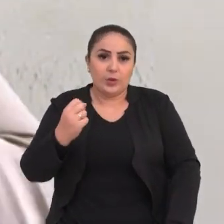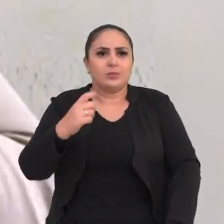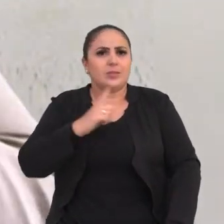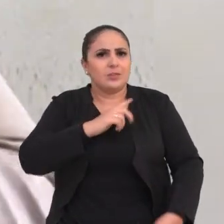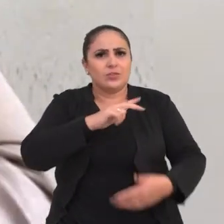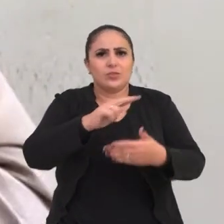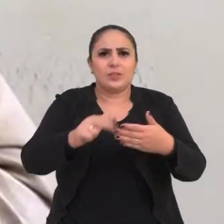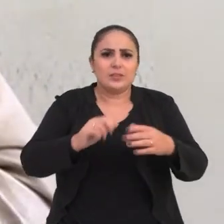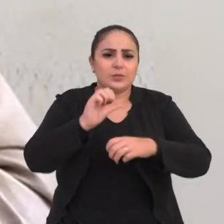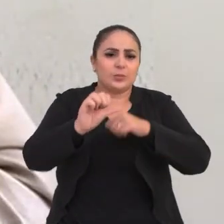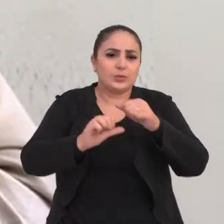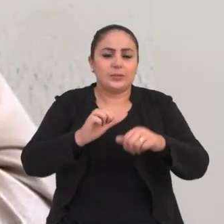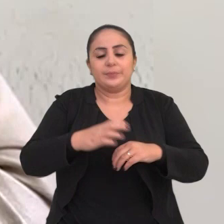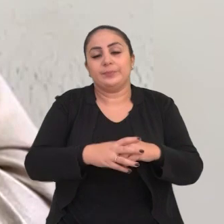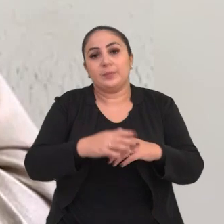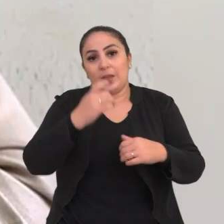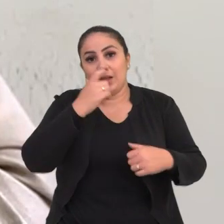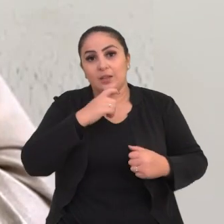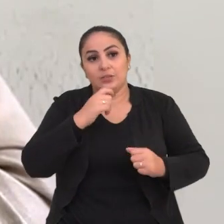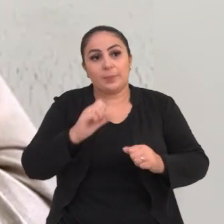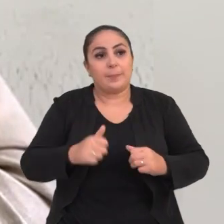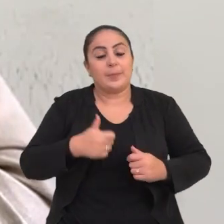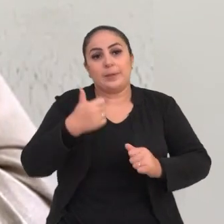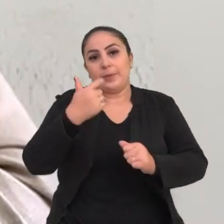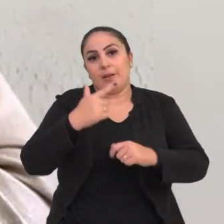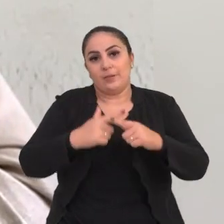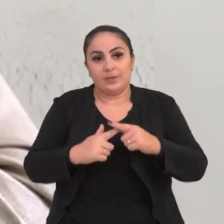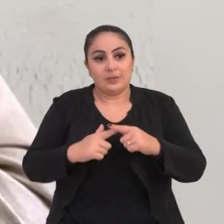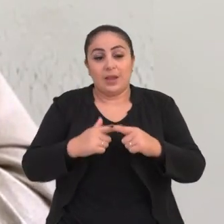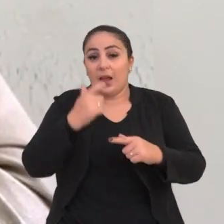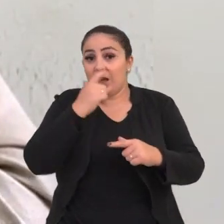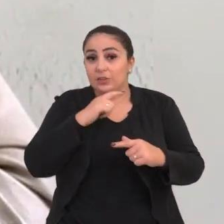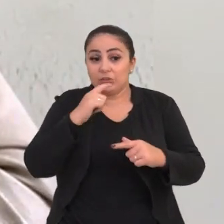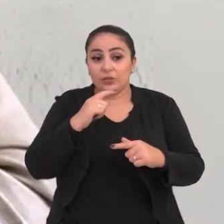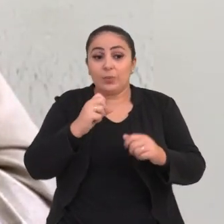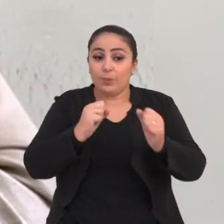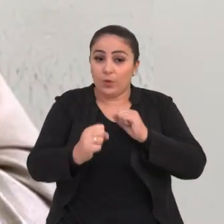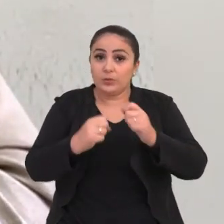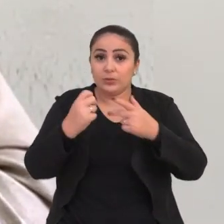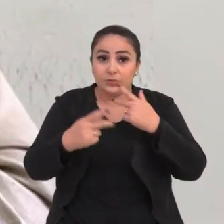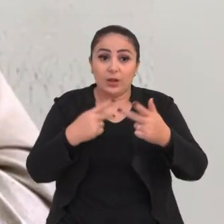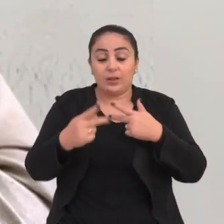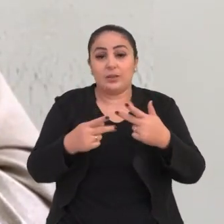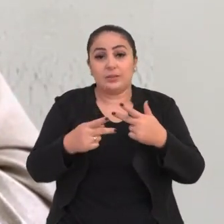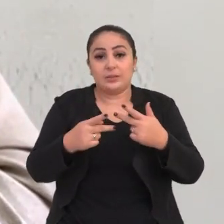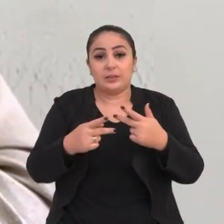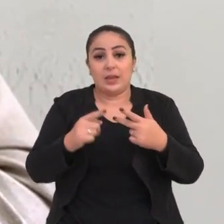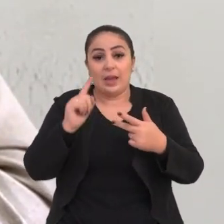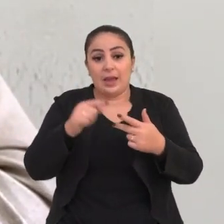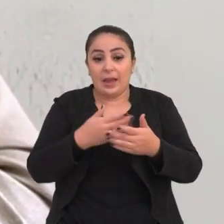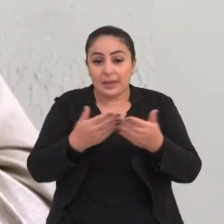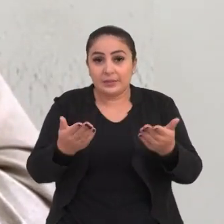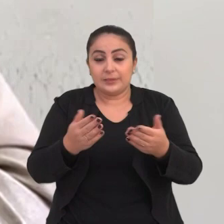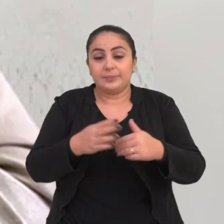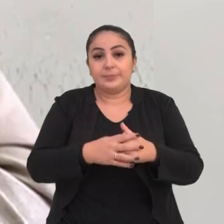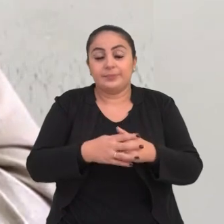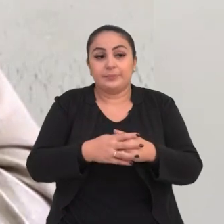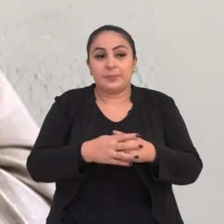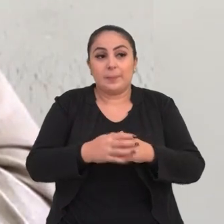teve tantas alterações, né? Eu acho que é a primeira vez... eu acho que a gente pode falar que